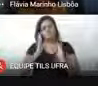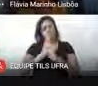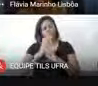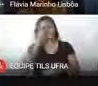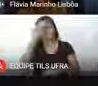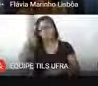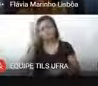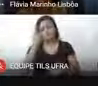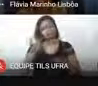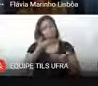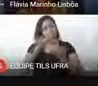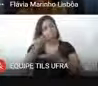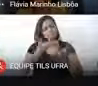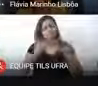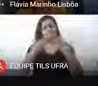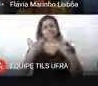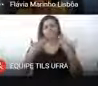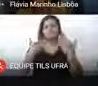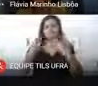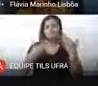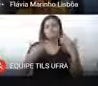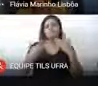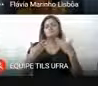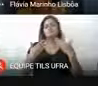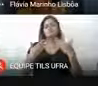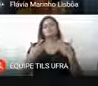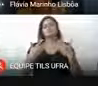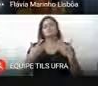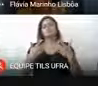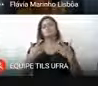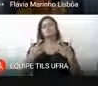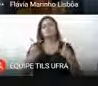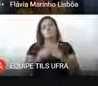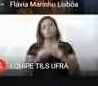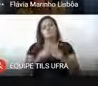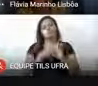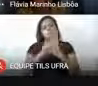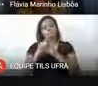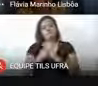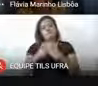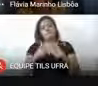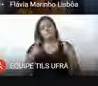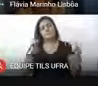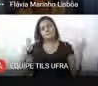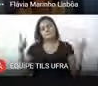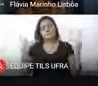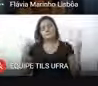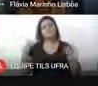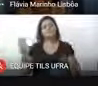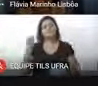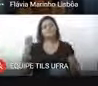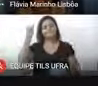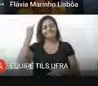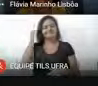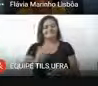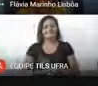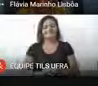e ampliando as nossas redes de pesquisa. Isso é importante, é importantíssimo.